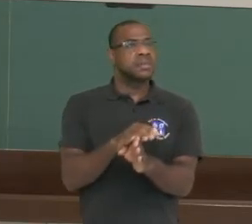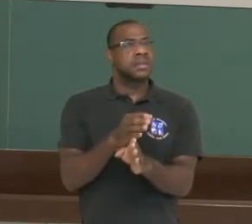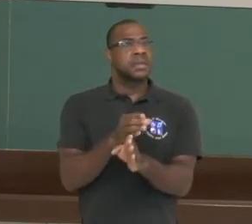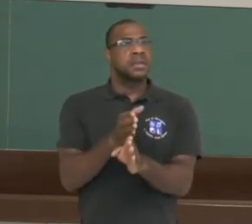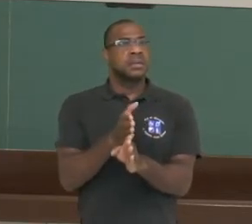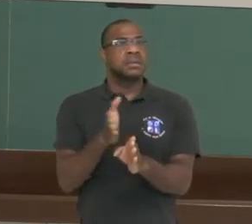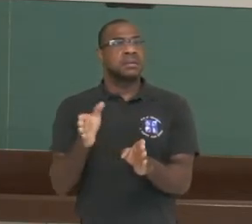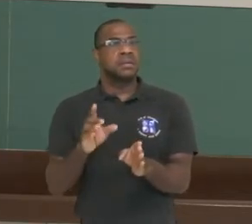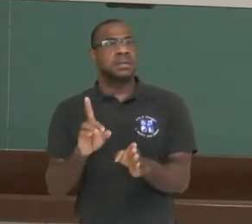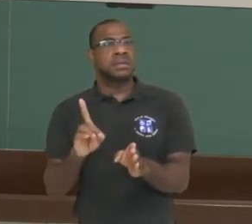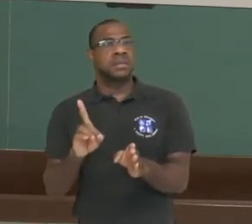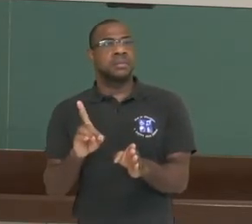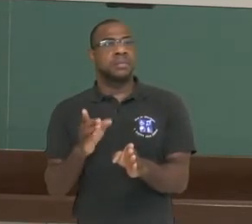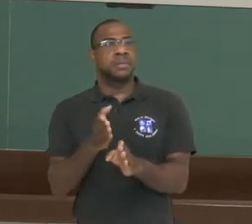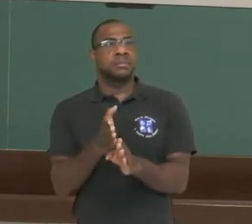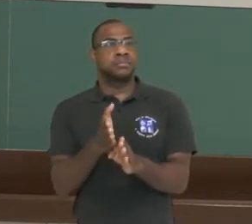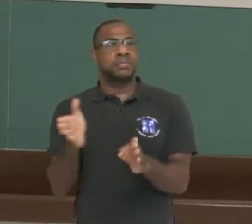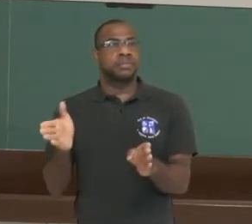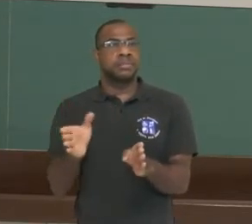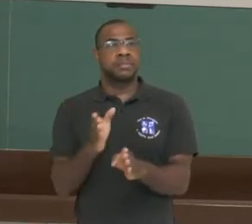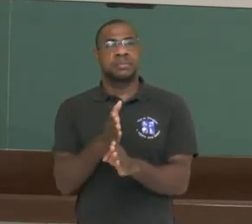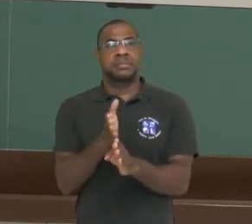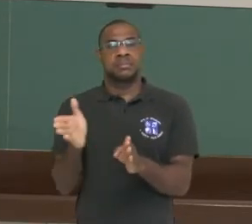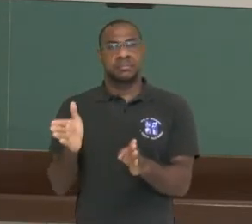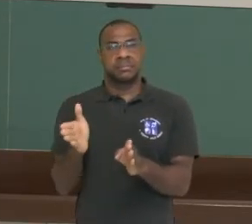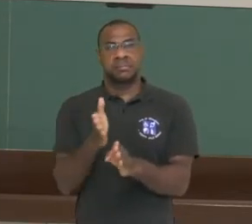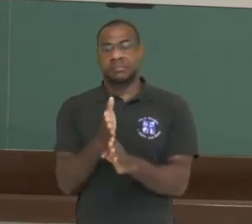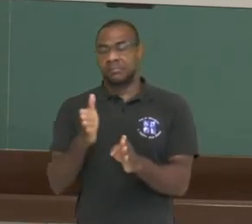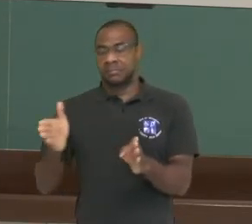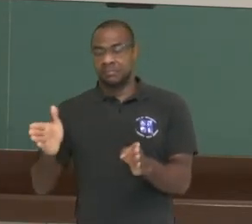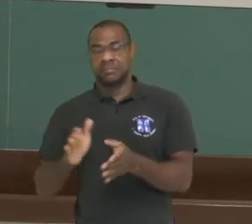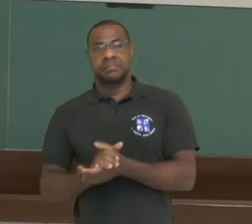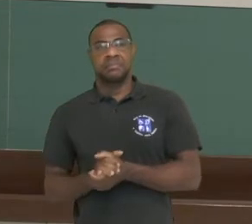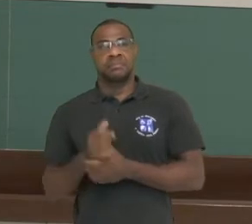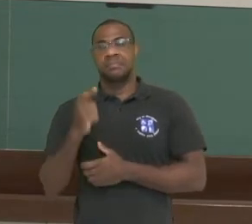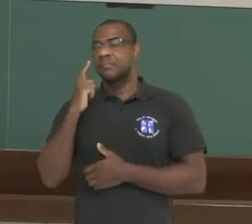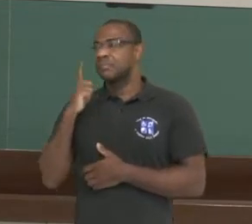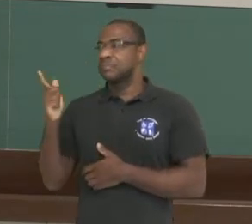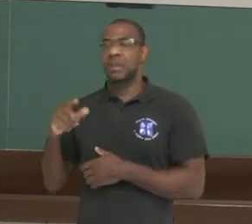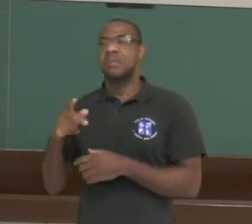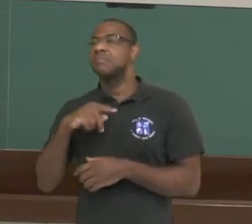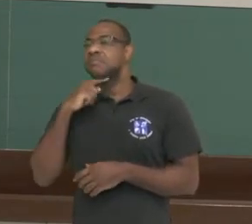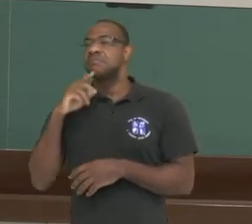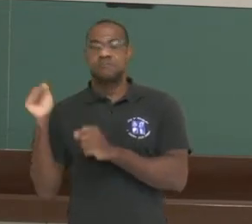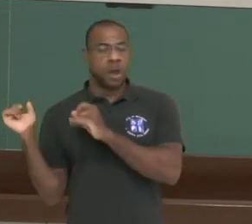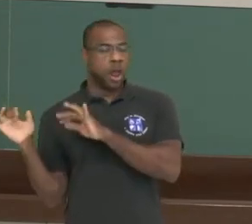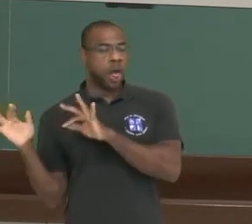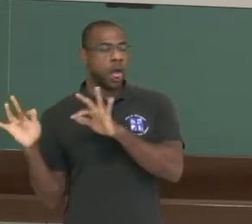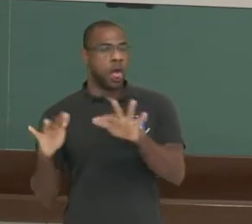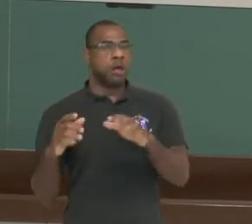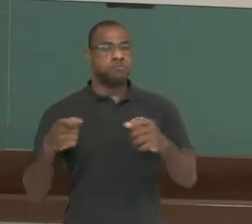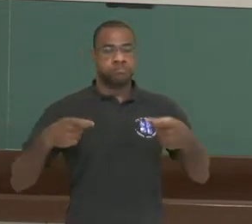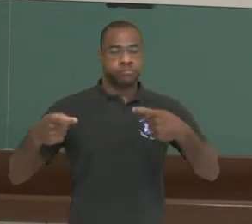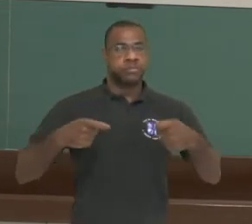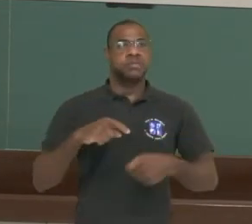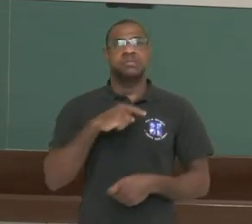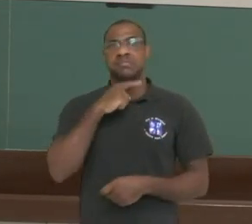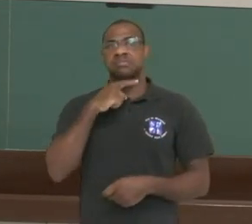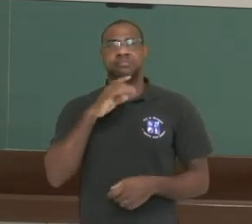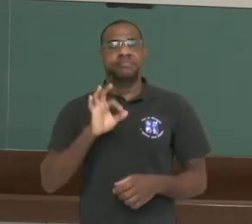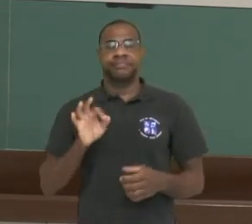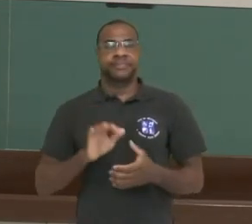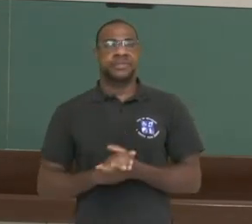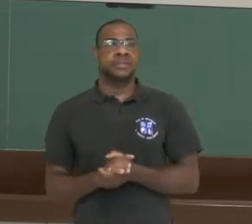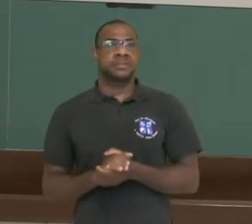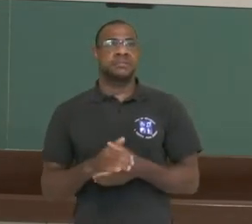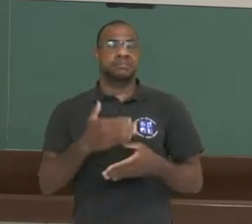também protegido em suas fronteiras, de não serem atacados, de não serem invadidos. Então está aqui um exemplo, inclusive as muralhas, que claro que